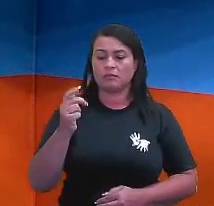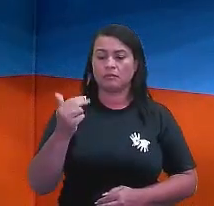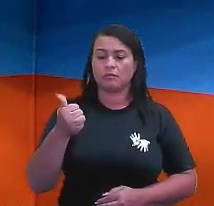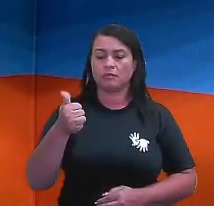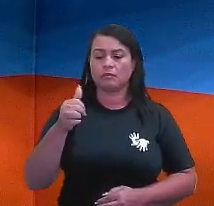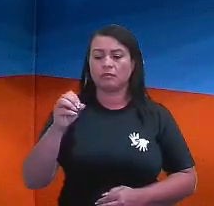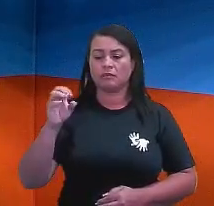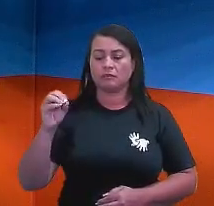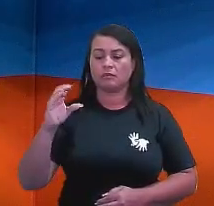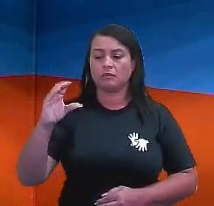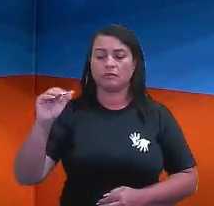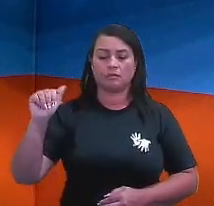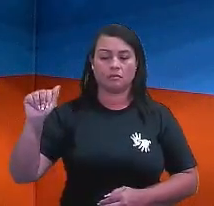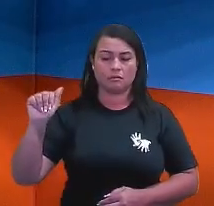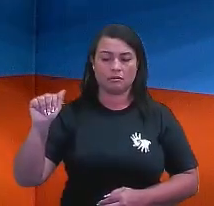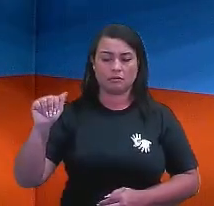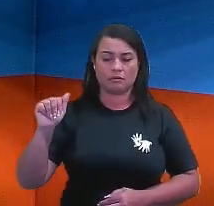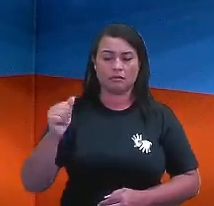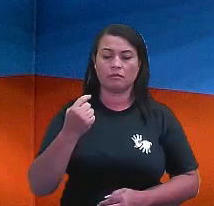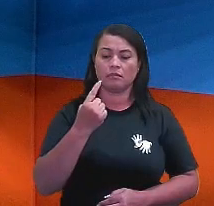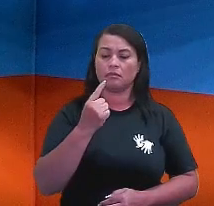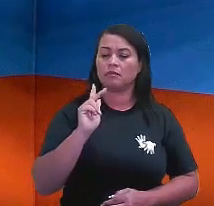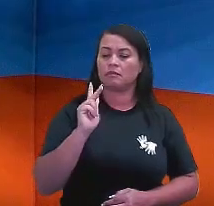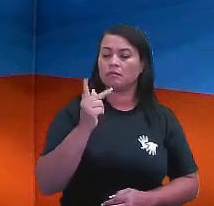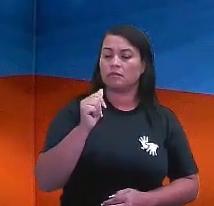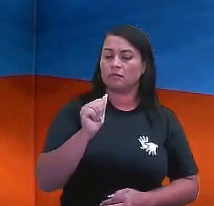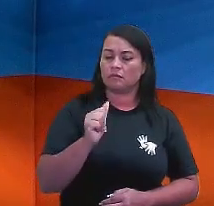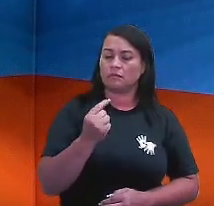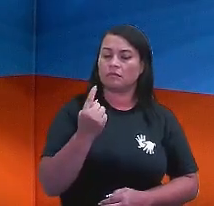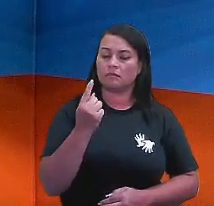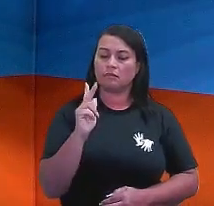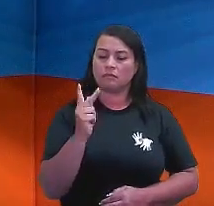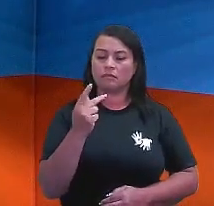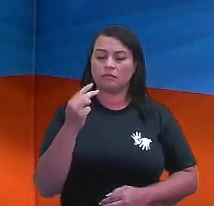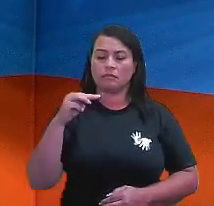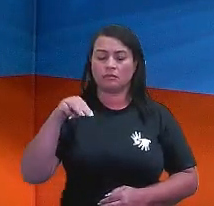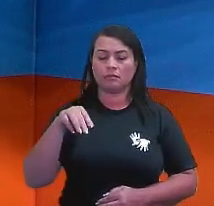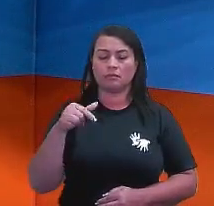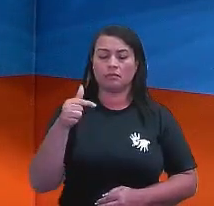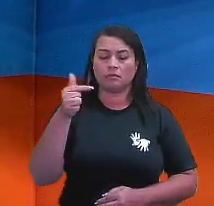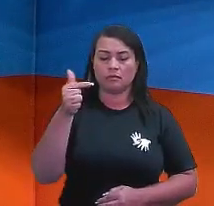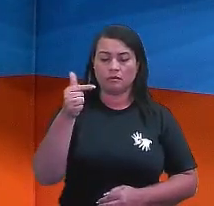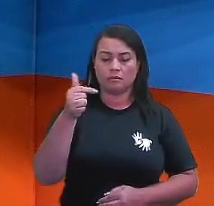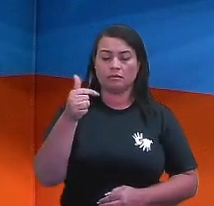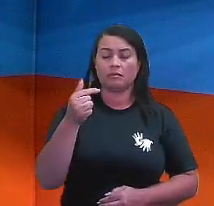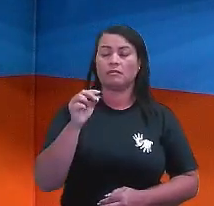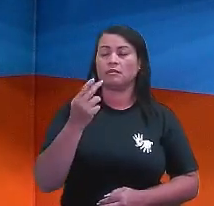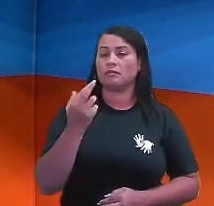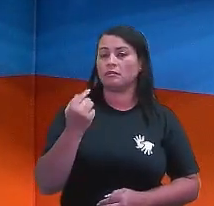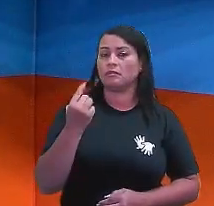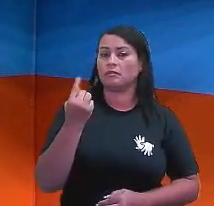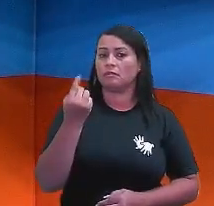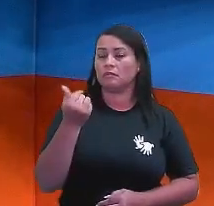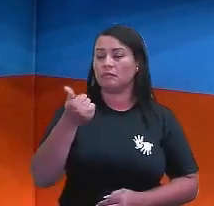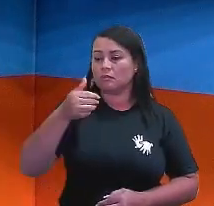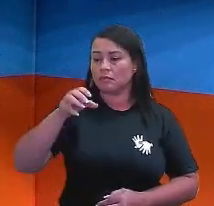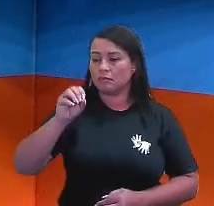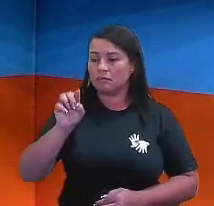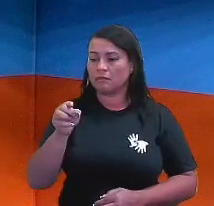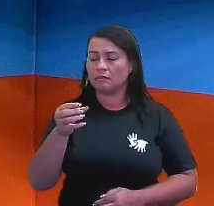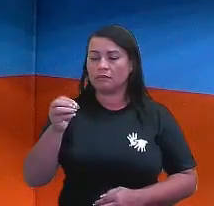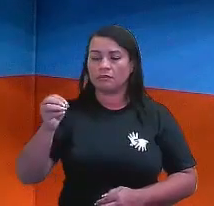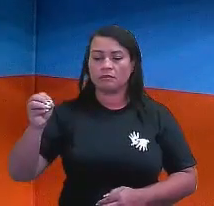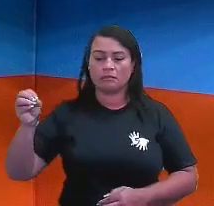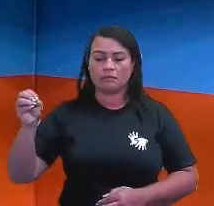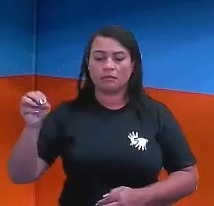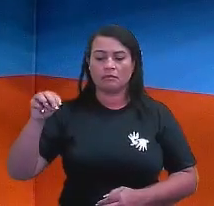100 centiare. E 1 hectare é igual a 1 hectômetro quadrado, que é igual a 10.000